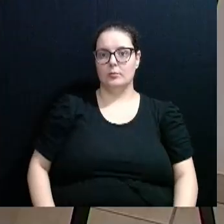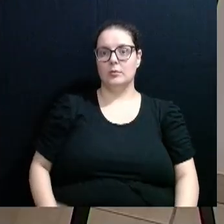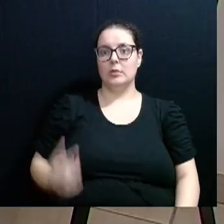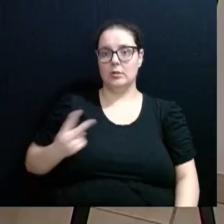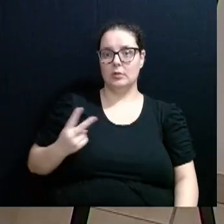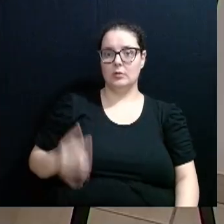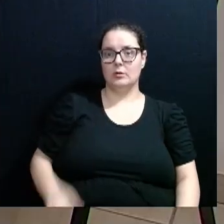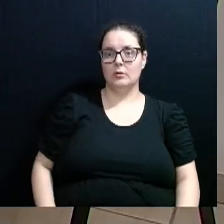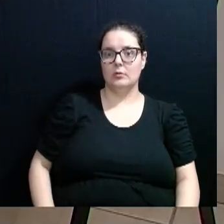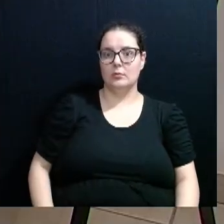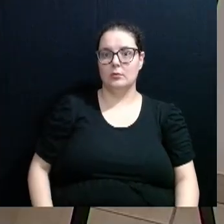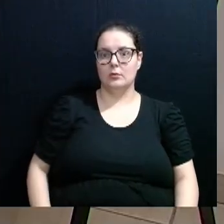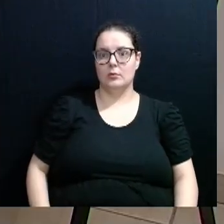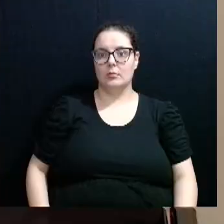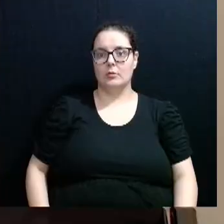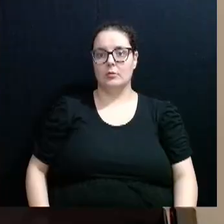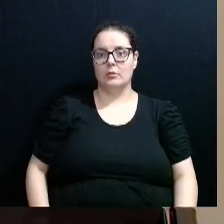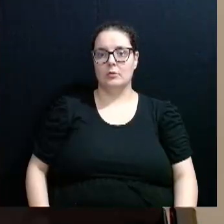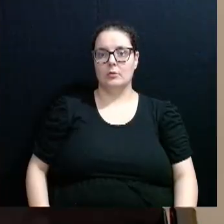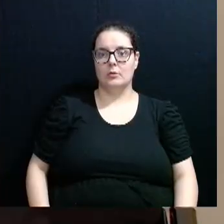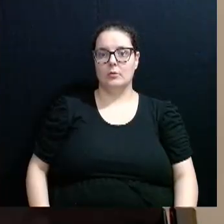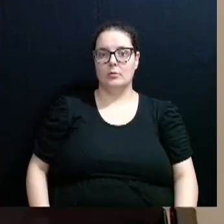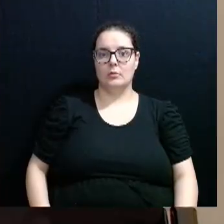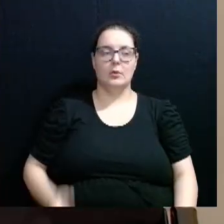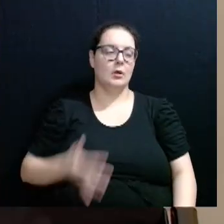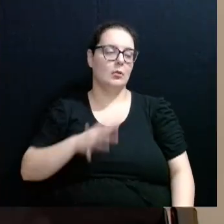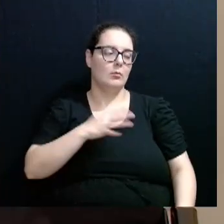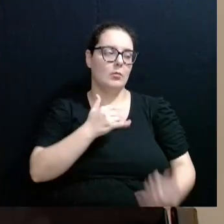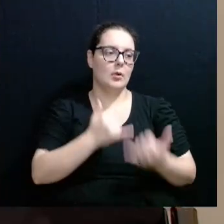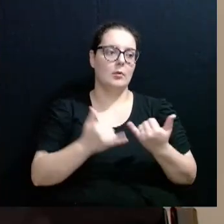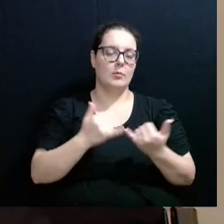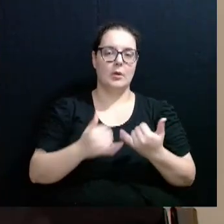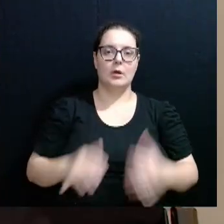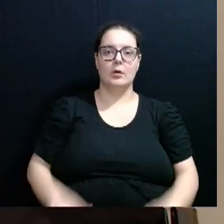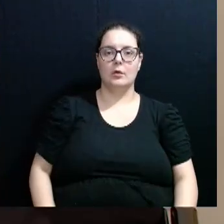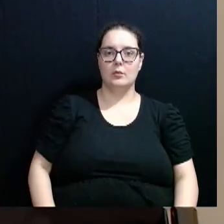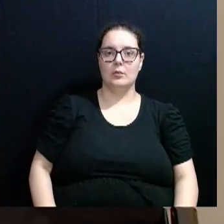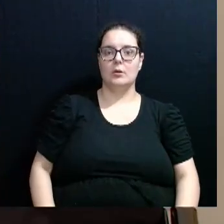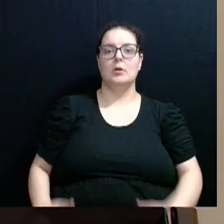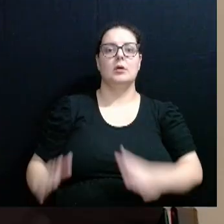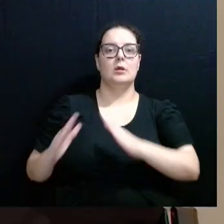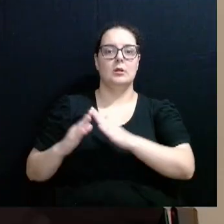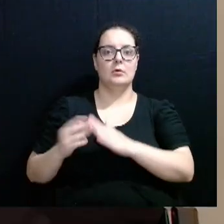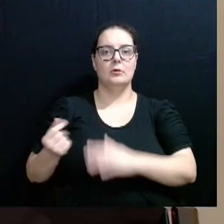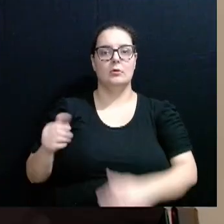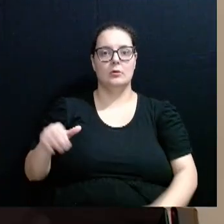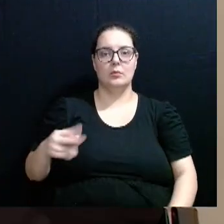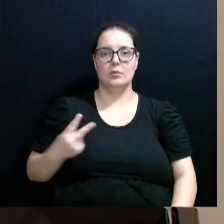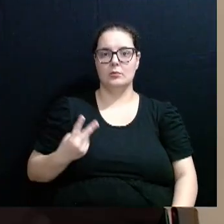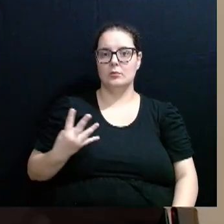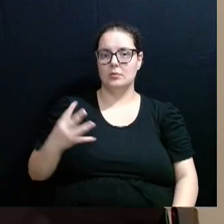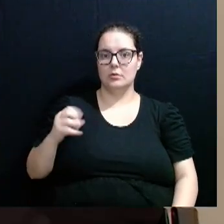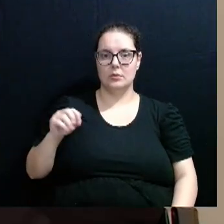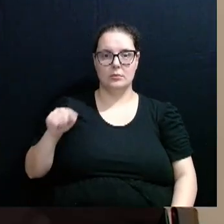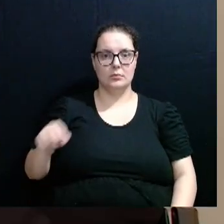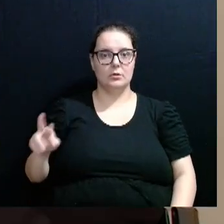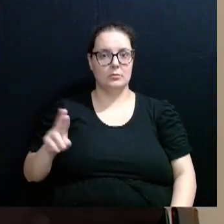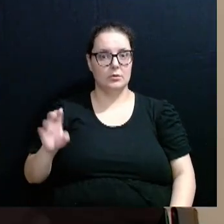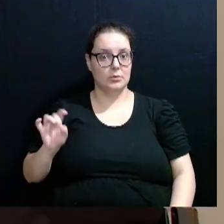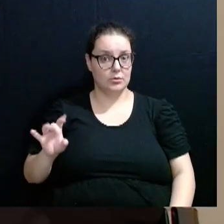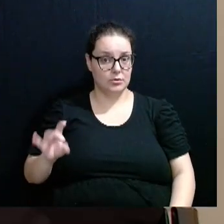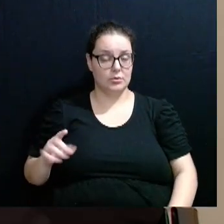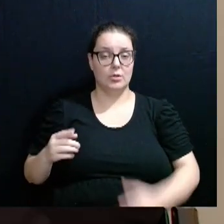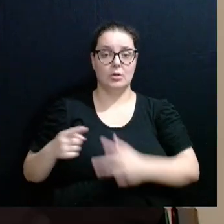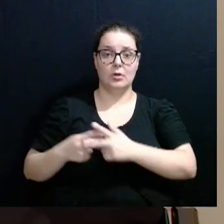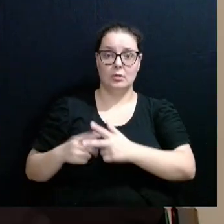de cor, Mas em média. em média. Essa casa também foi baratinha, acho que foi 240 mil só. E a reforma tá saindo